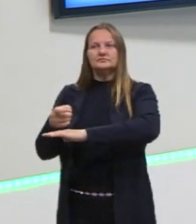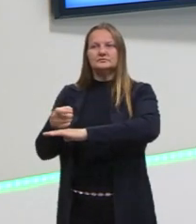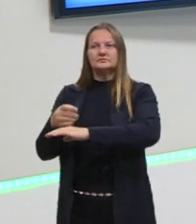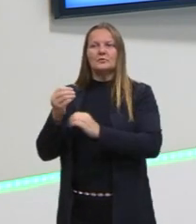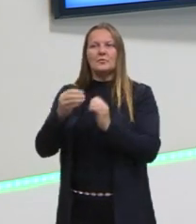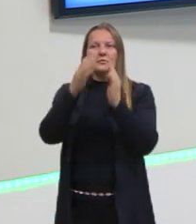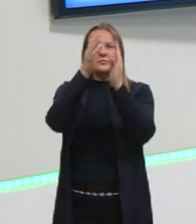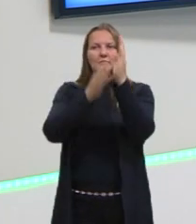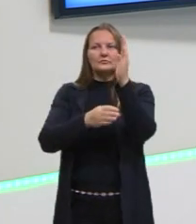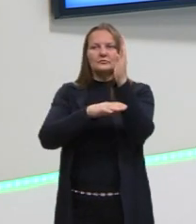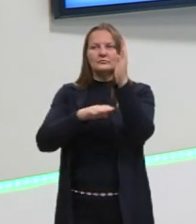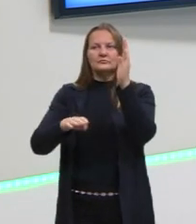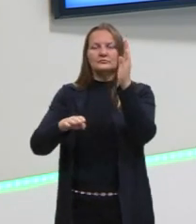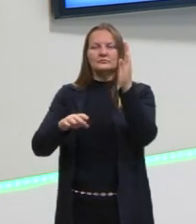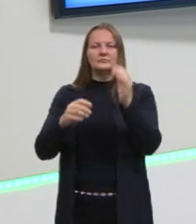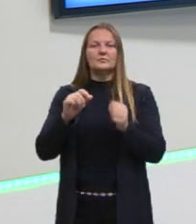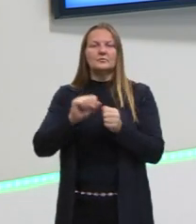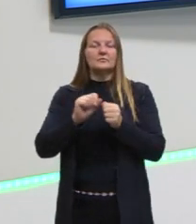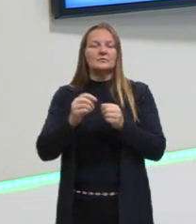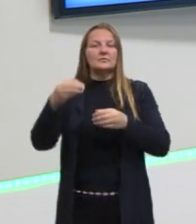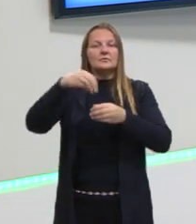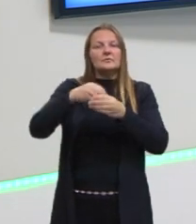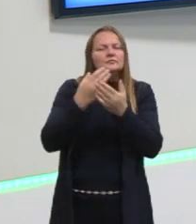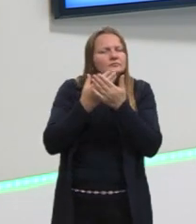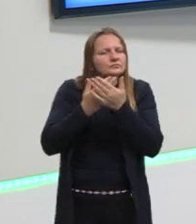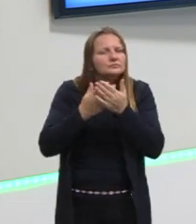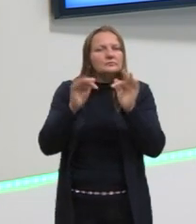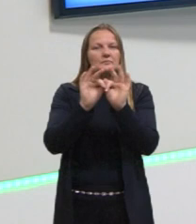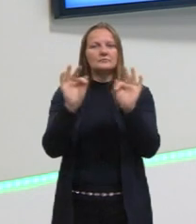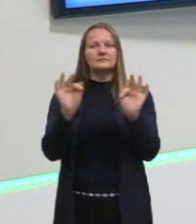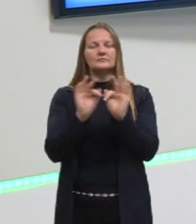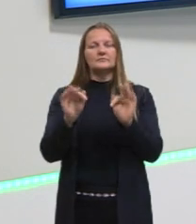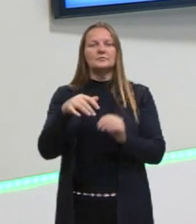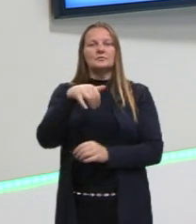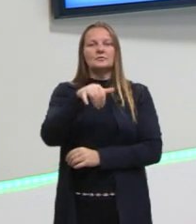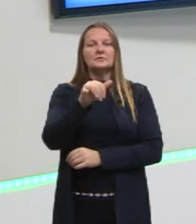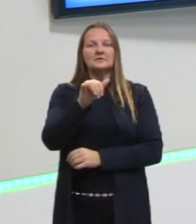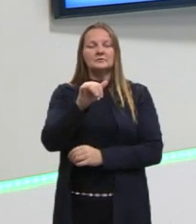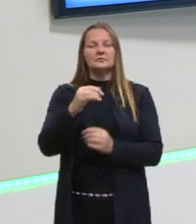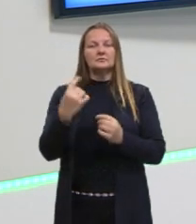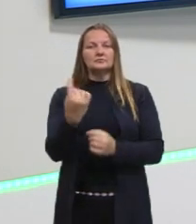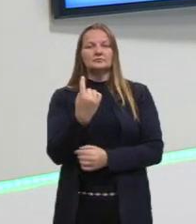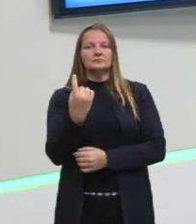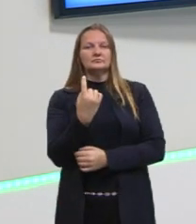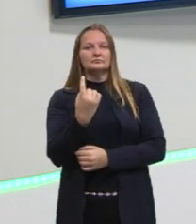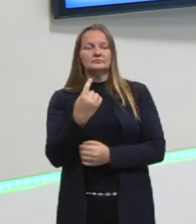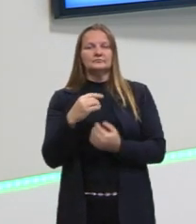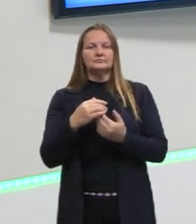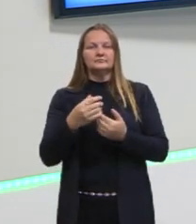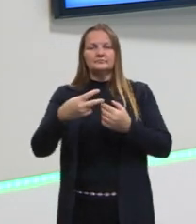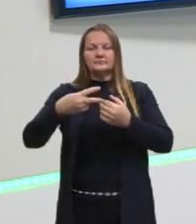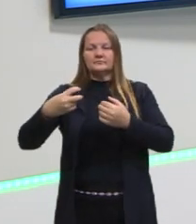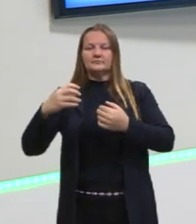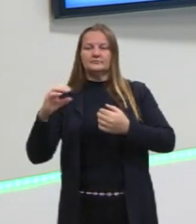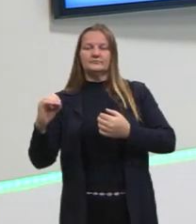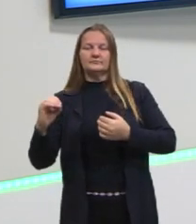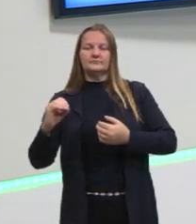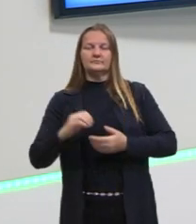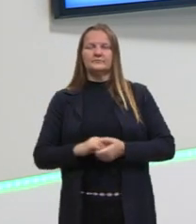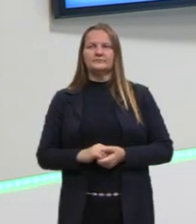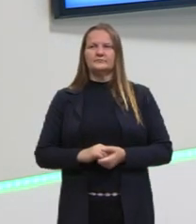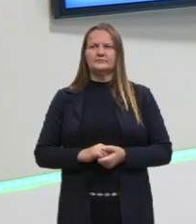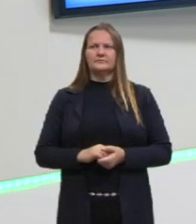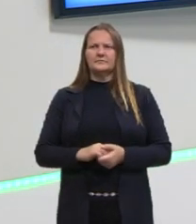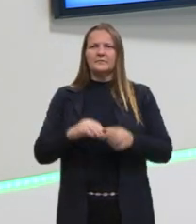principalmente lá no estudo das funções Nós deixamos o y isolado em um dos lados da Igualdade Então essa